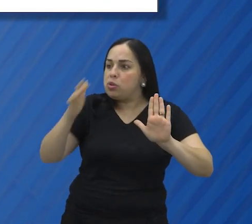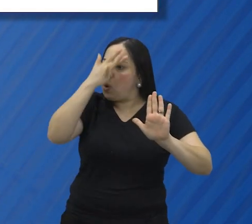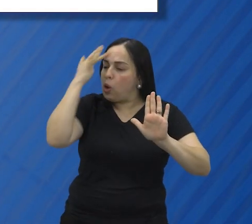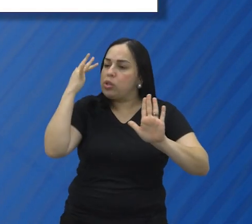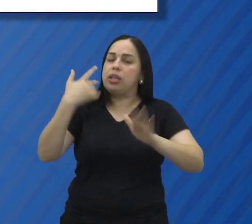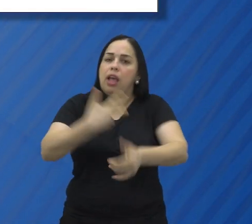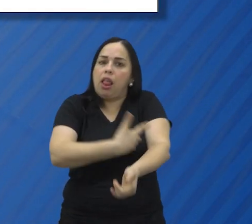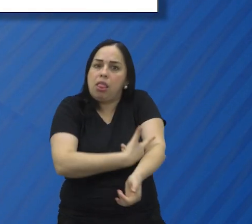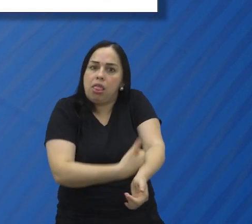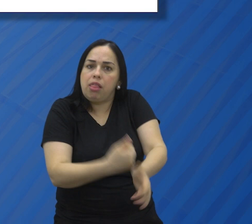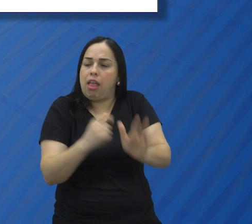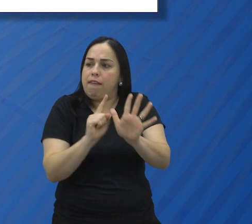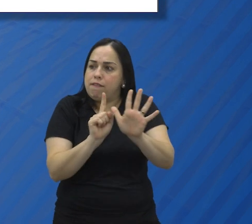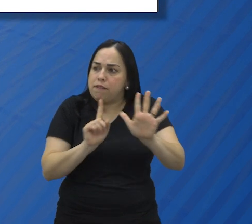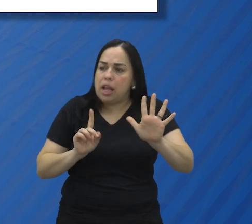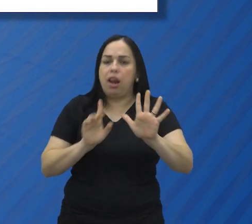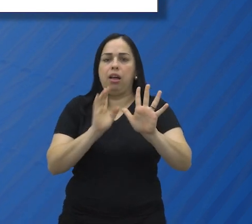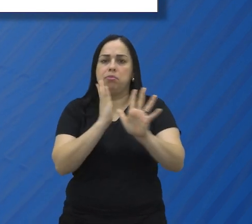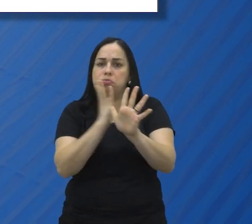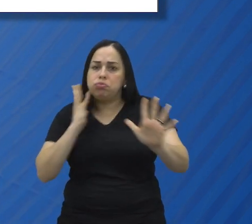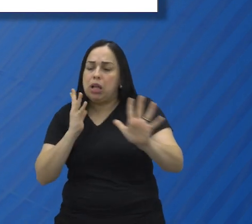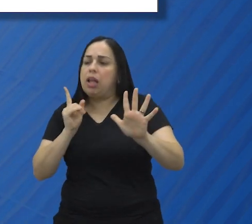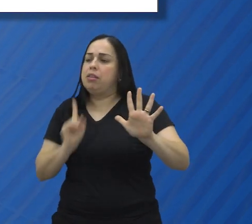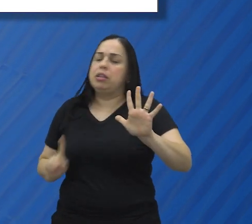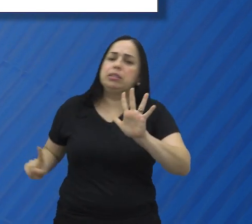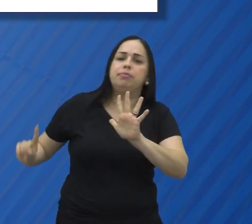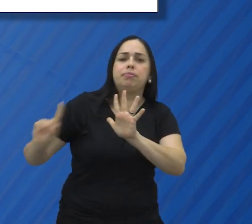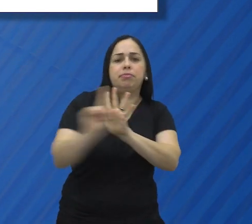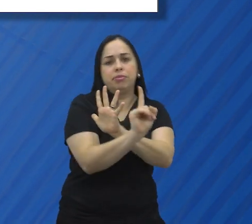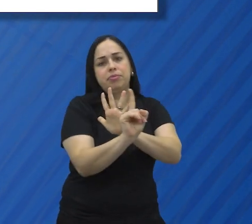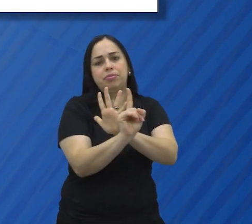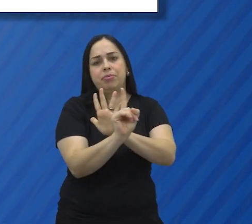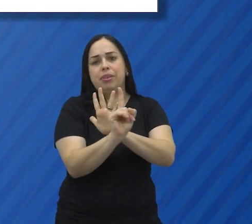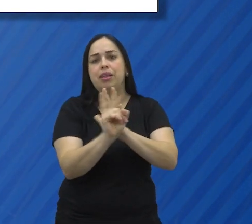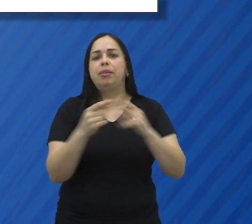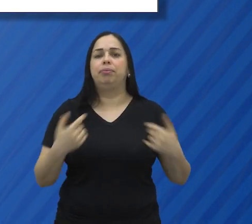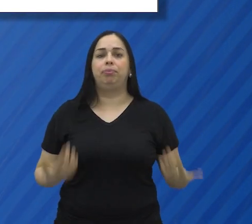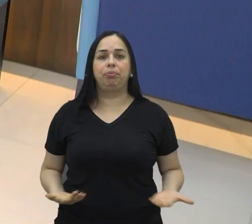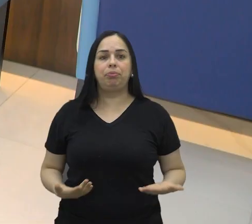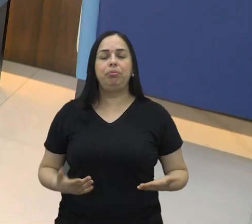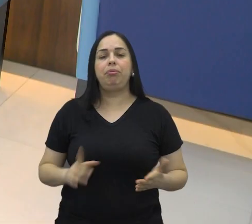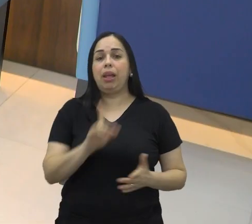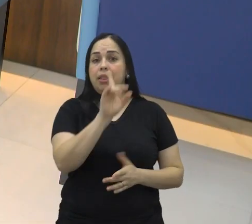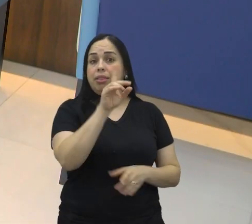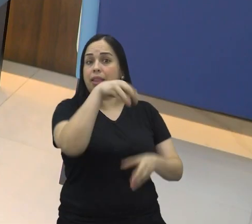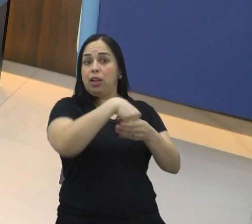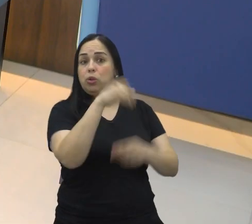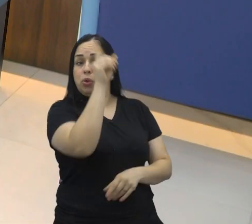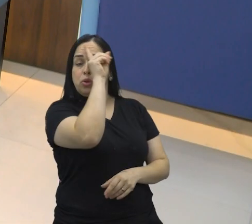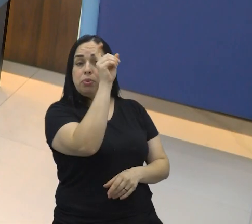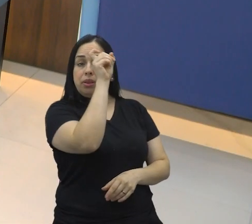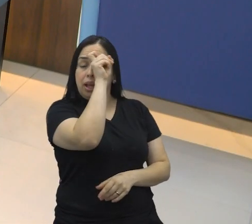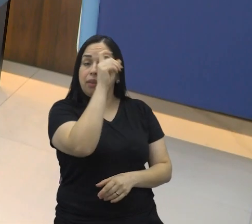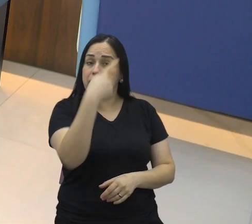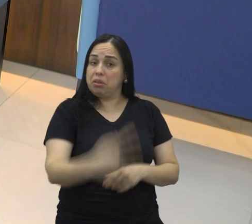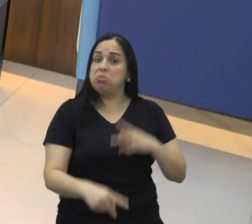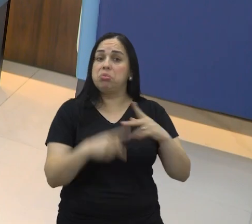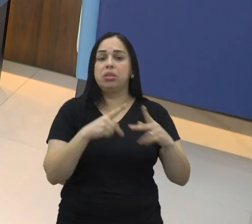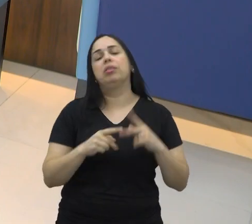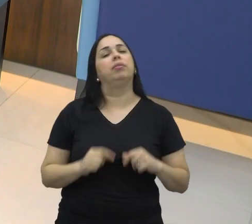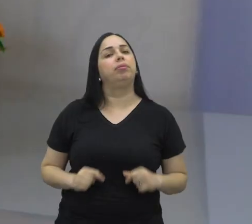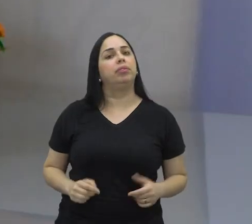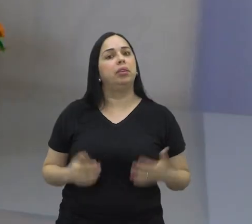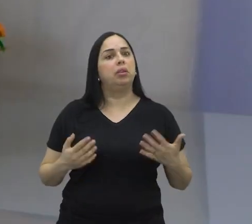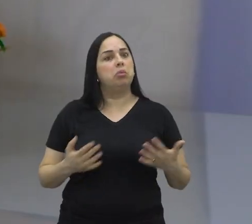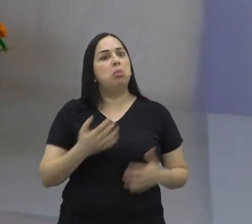prioridade no atendimento de pacientes diabéticos que precisam realizar exames médicos com jejum total nos hospitais e clínicas de saúde da